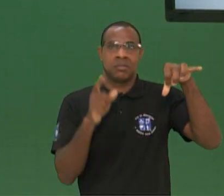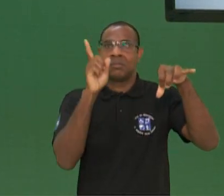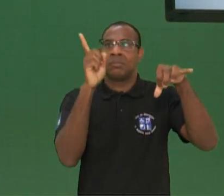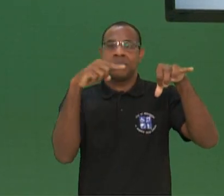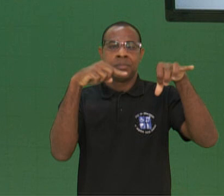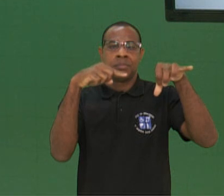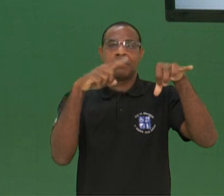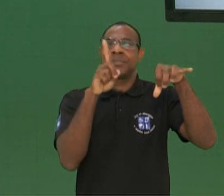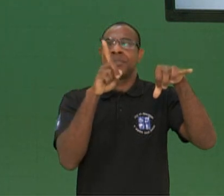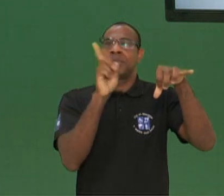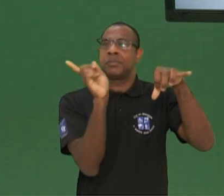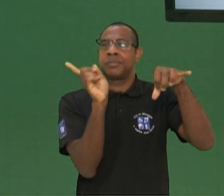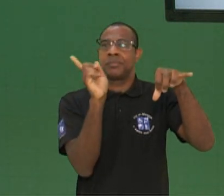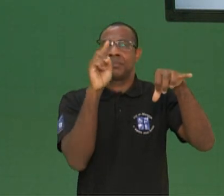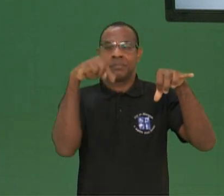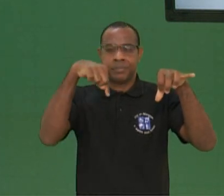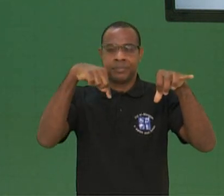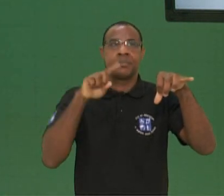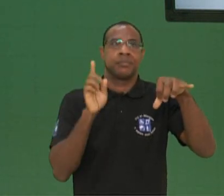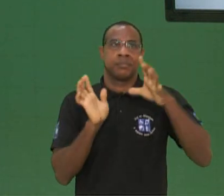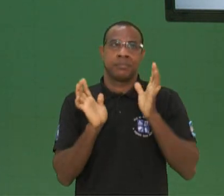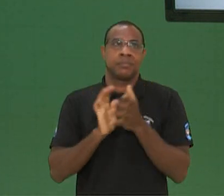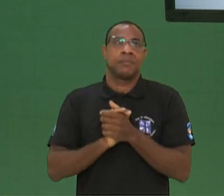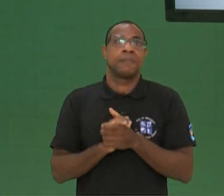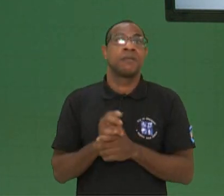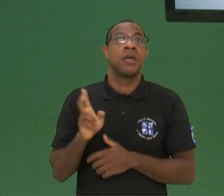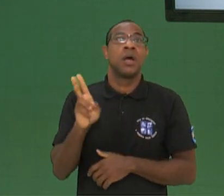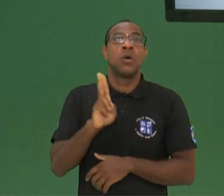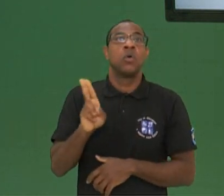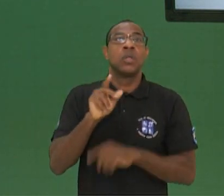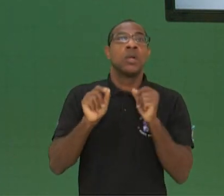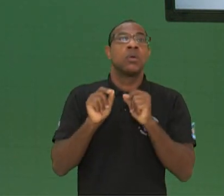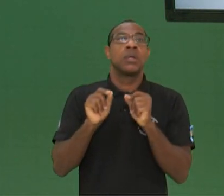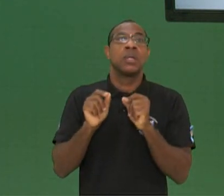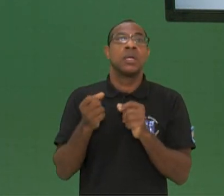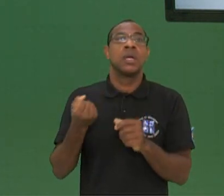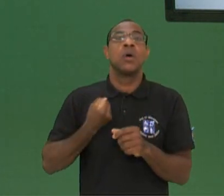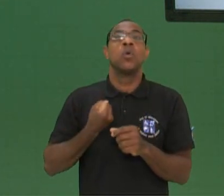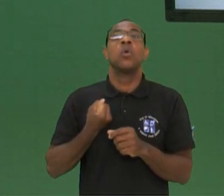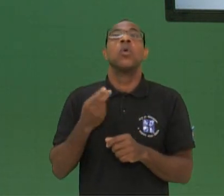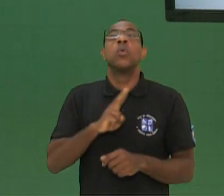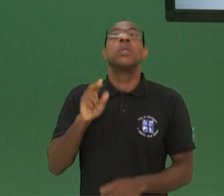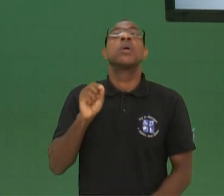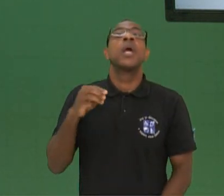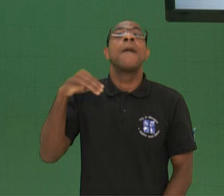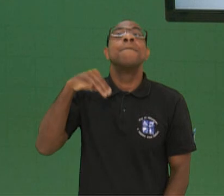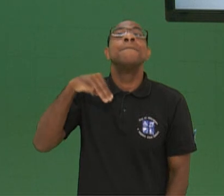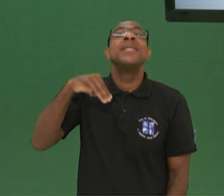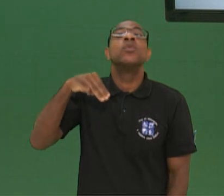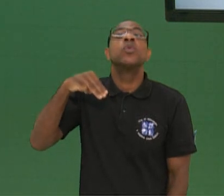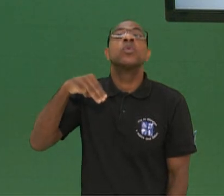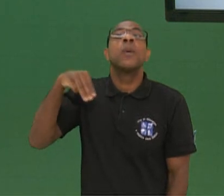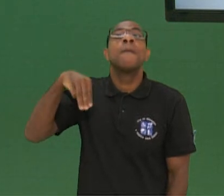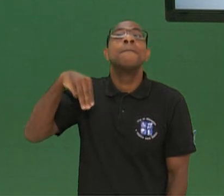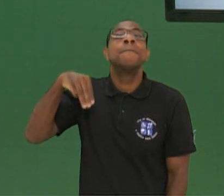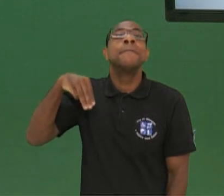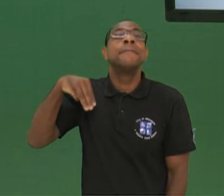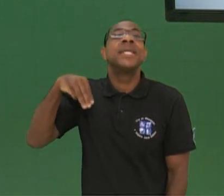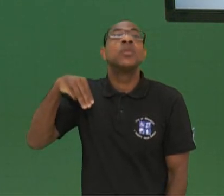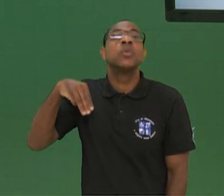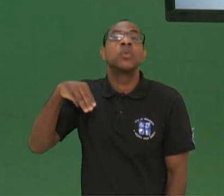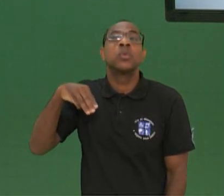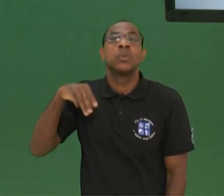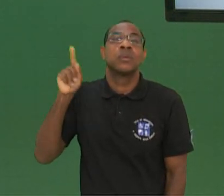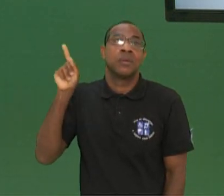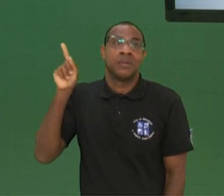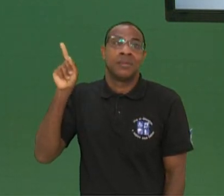manhã. Porém, a gente vai sempre usar como referência os minutos, tá, desse relógio. Então, quando a gente olha